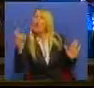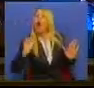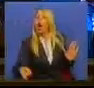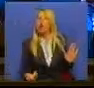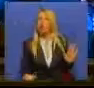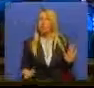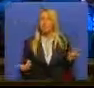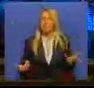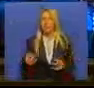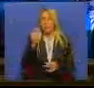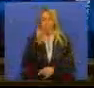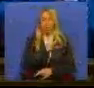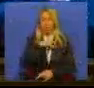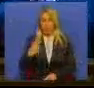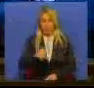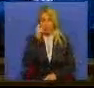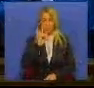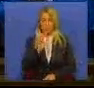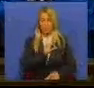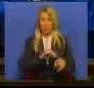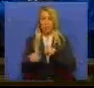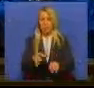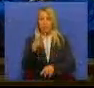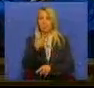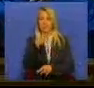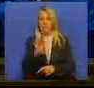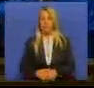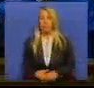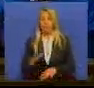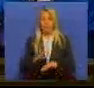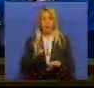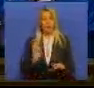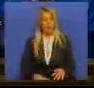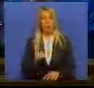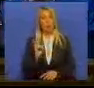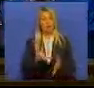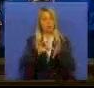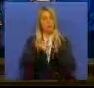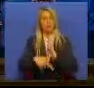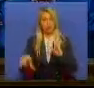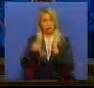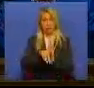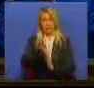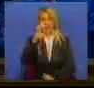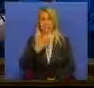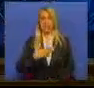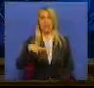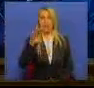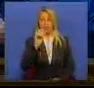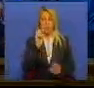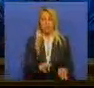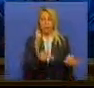Sr. Presidente, Sras. E Srs. Deputados, é por isso que o projeto de lei do CDS